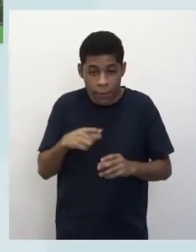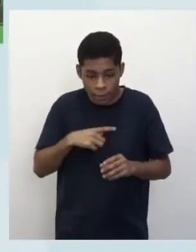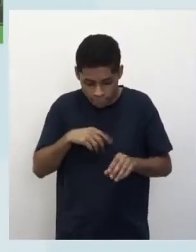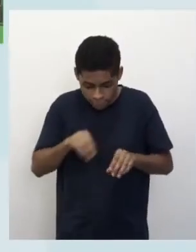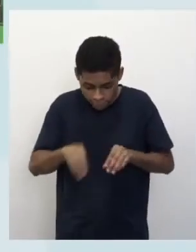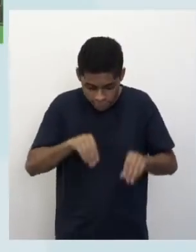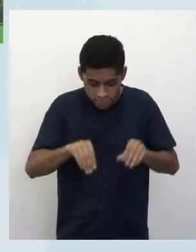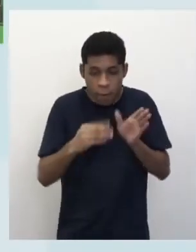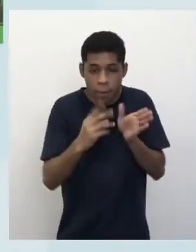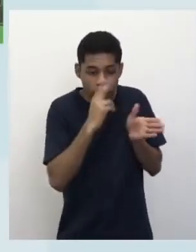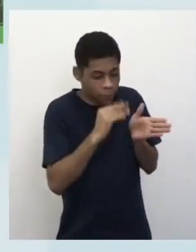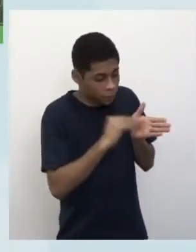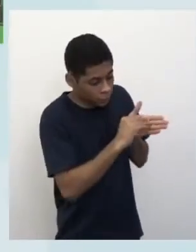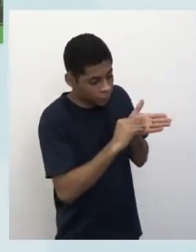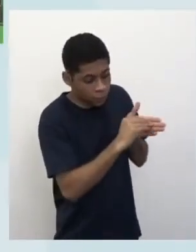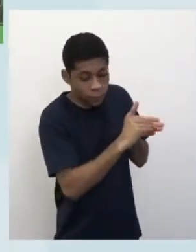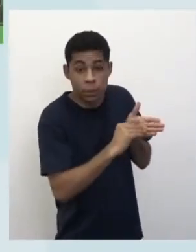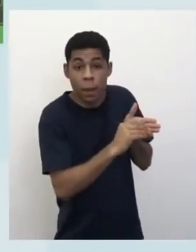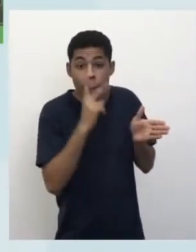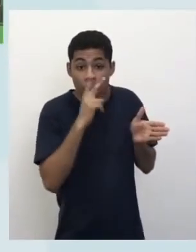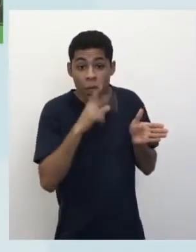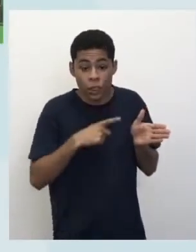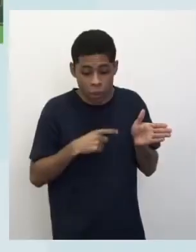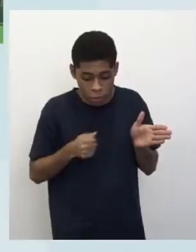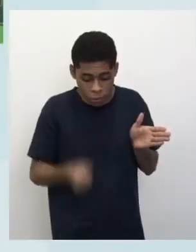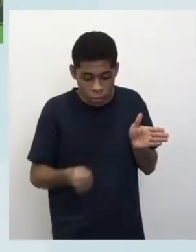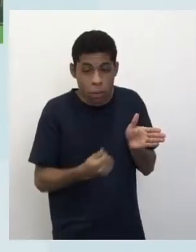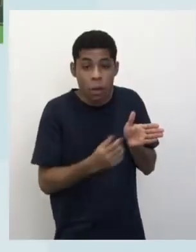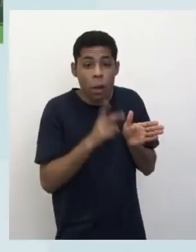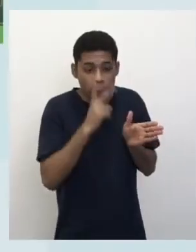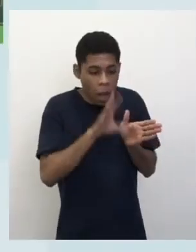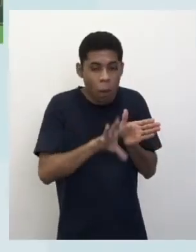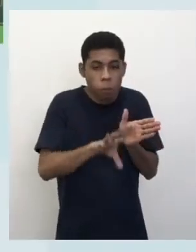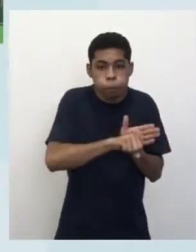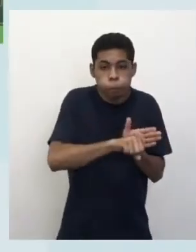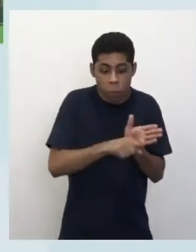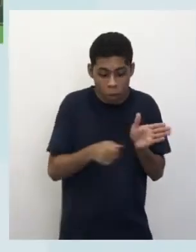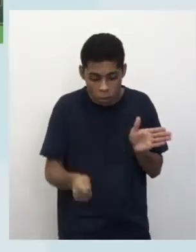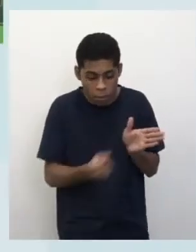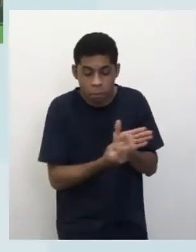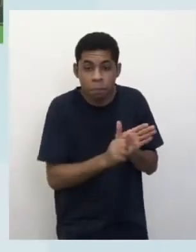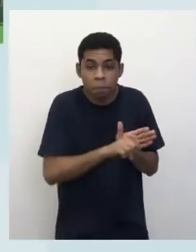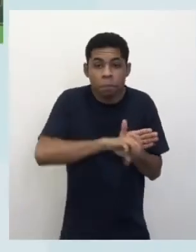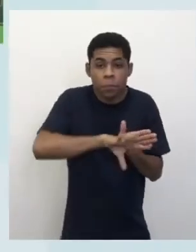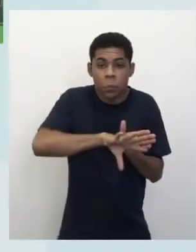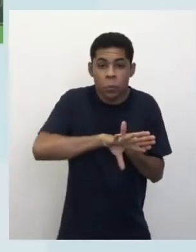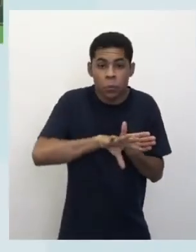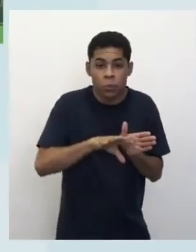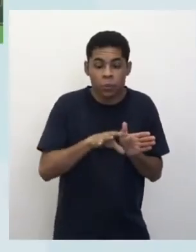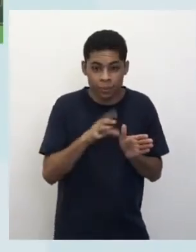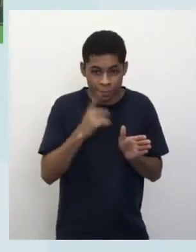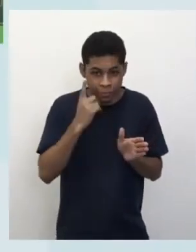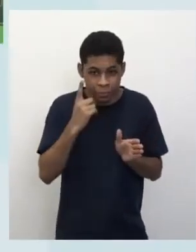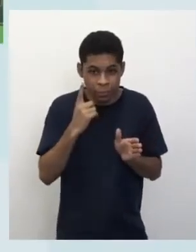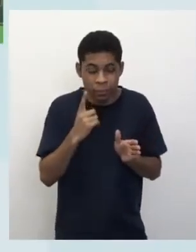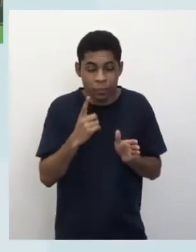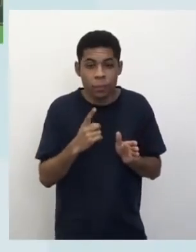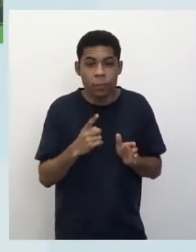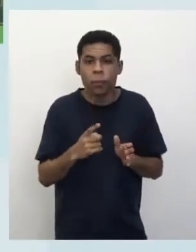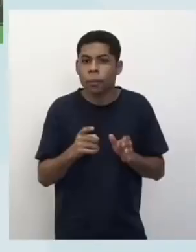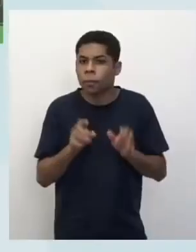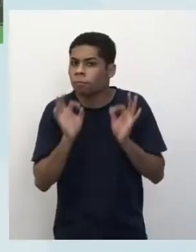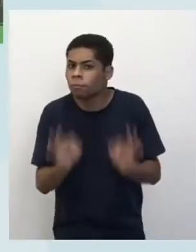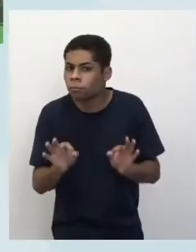que eu ligo e desligo. E parece que tem várias ligações, né? Caminho, sei lá. É isso, oráculo? Tô correta agora no que eu